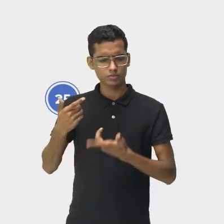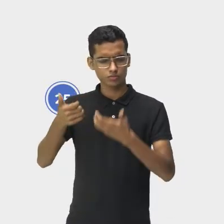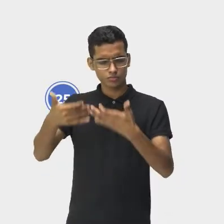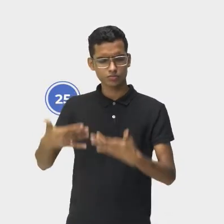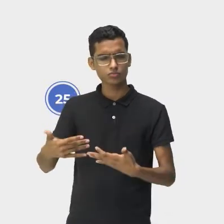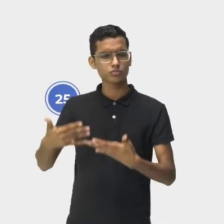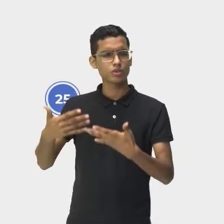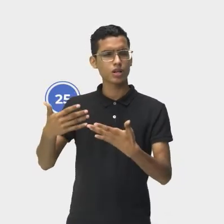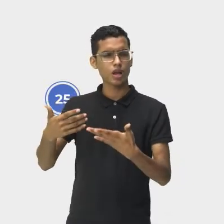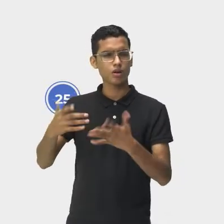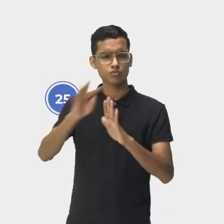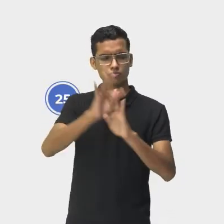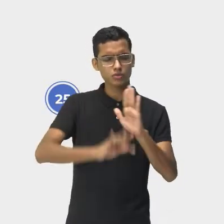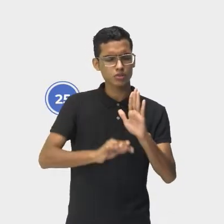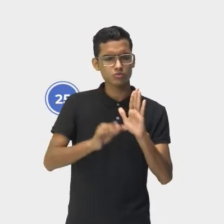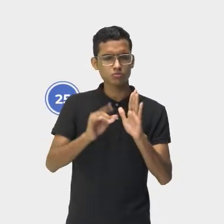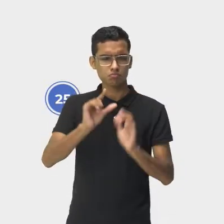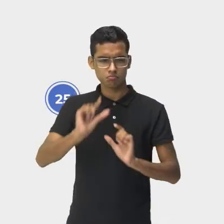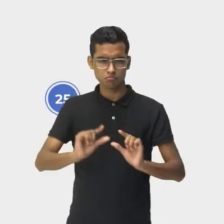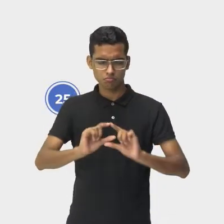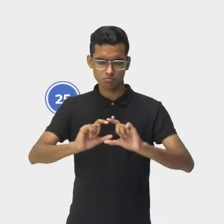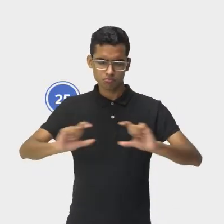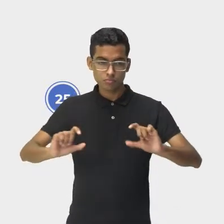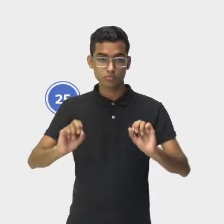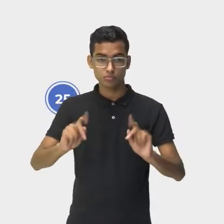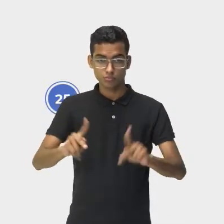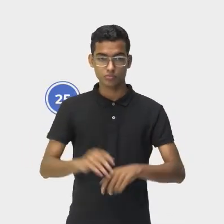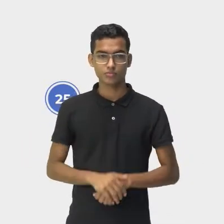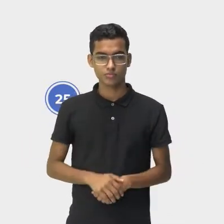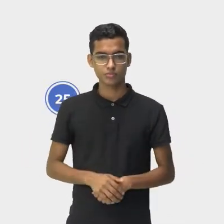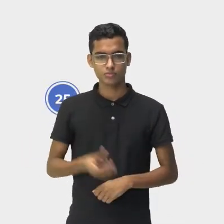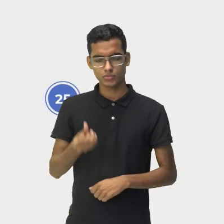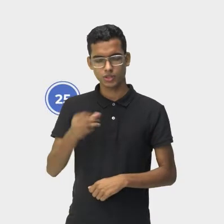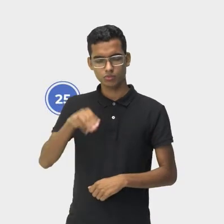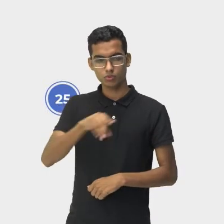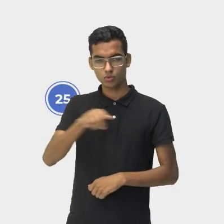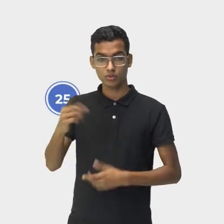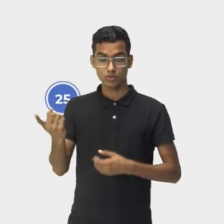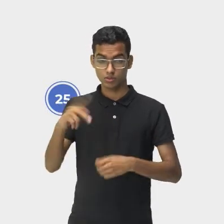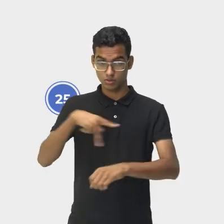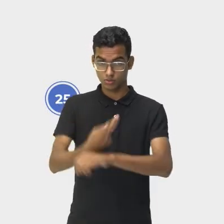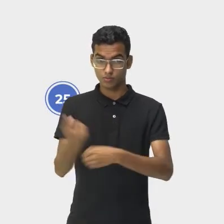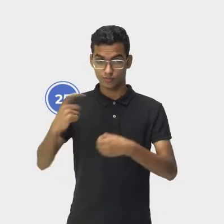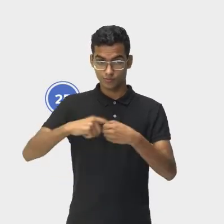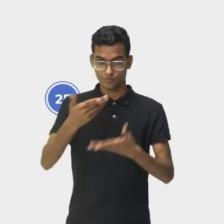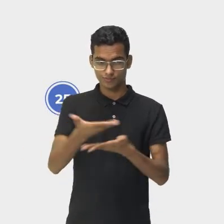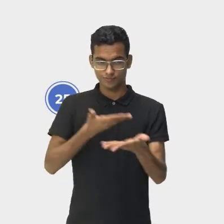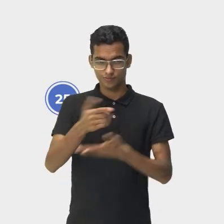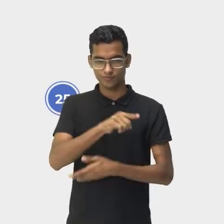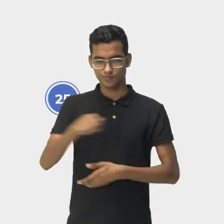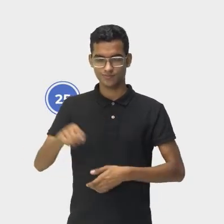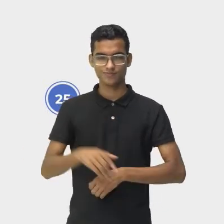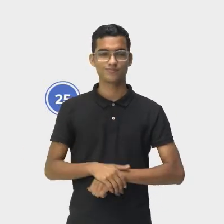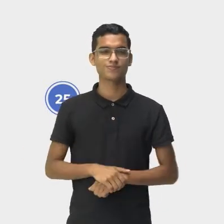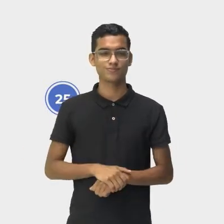básico aí, tá bom? Temos aí 6 minutinhos pela frente, aproveitem e já volto para interagir com vocês.